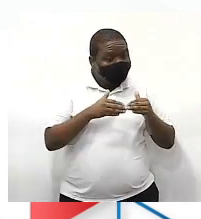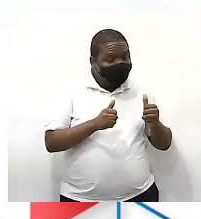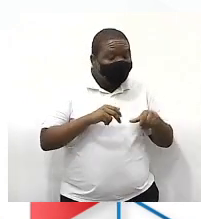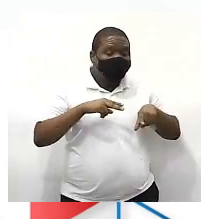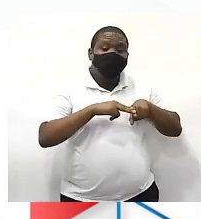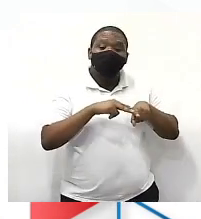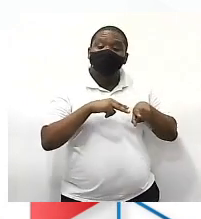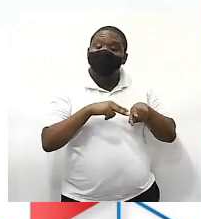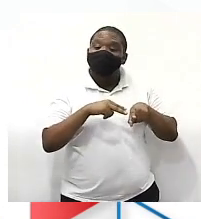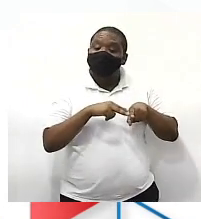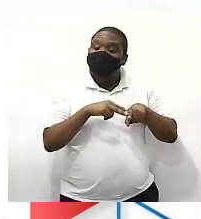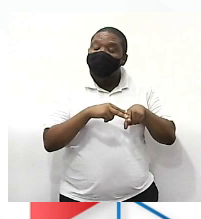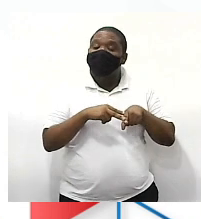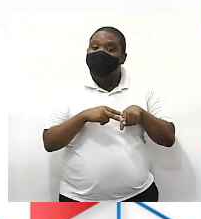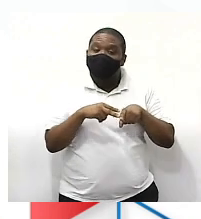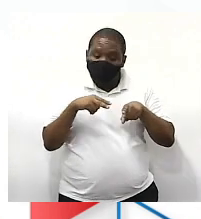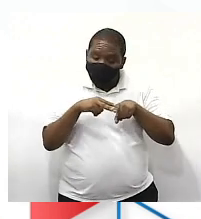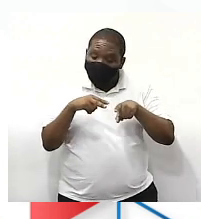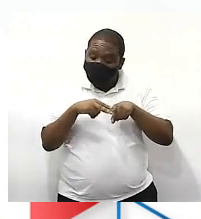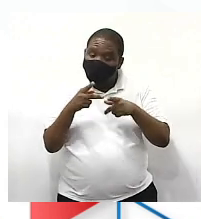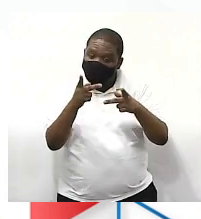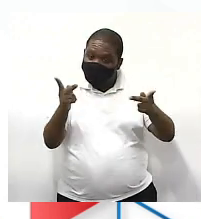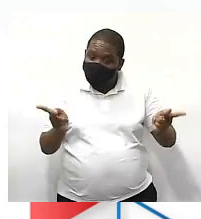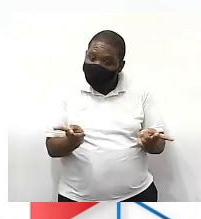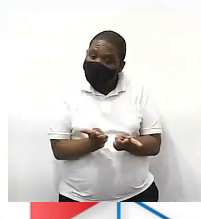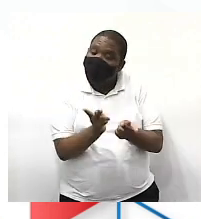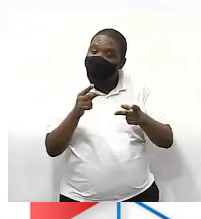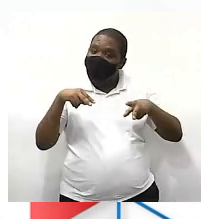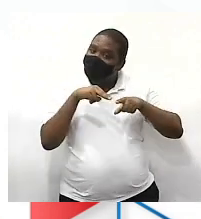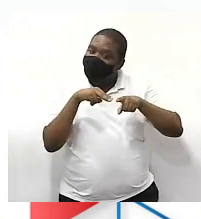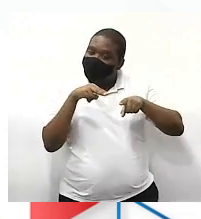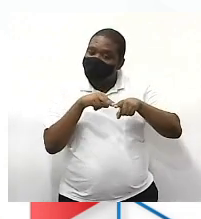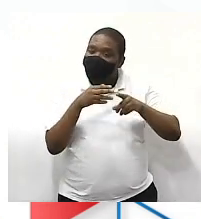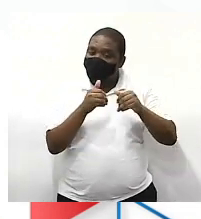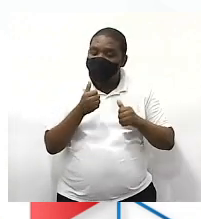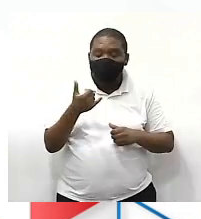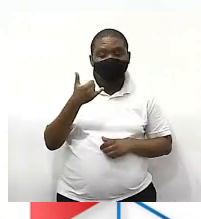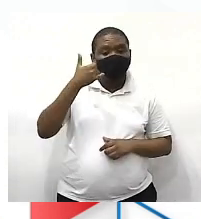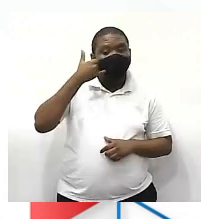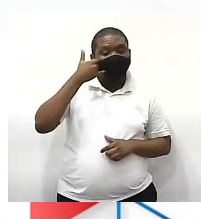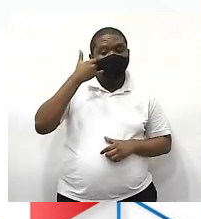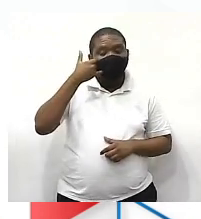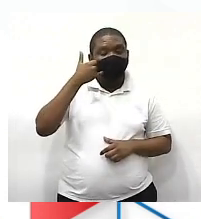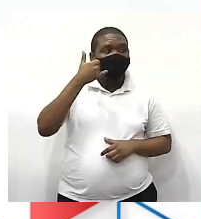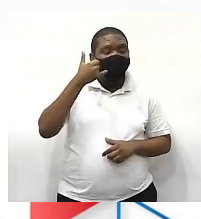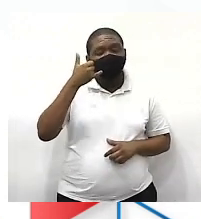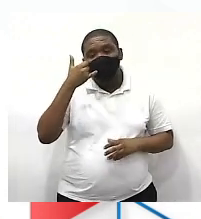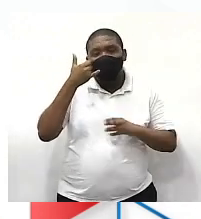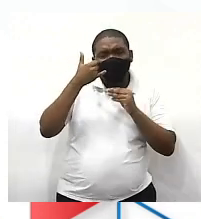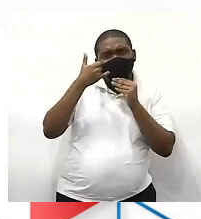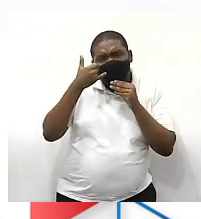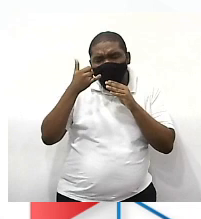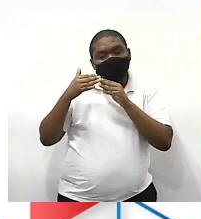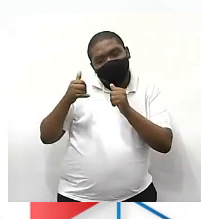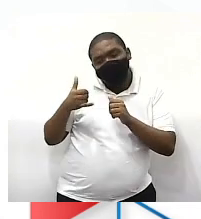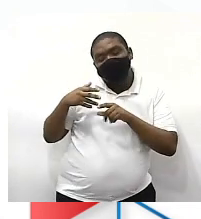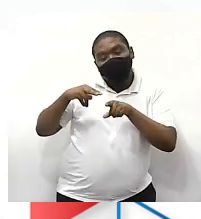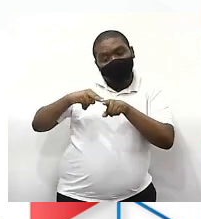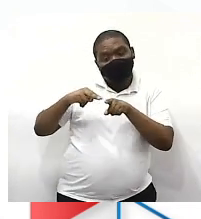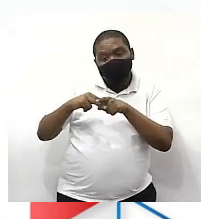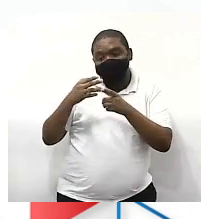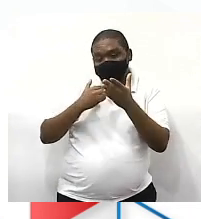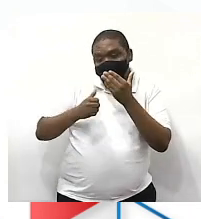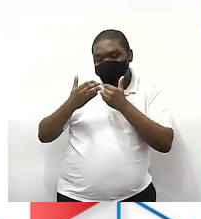pizza. Então, ele vai pedir a pizza pelo aplicativo, tá bom? Vai ligar para a pizzaria e aí pede lá a